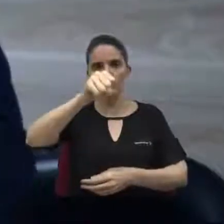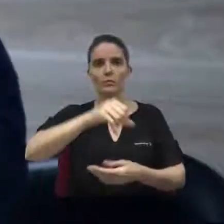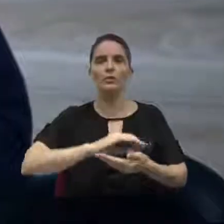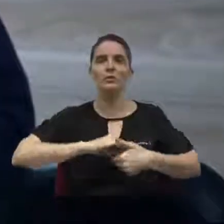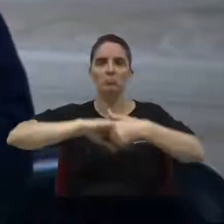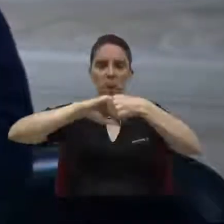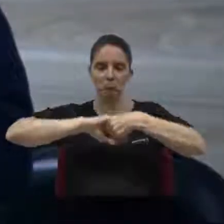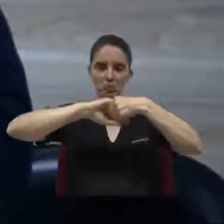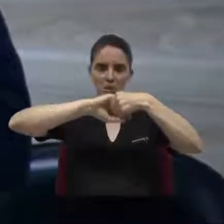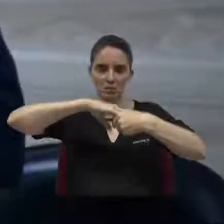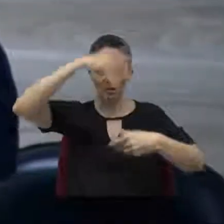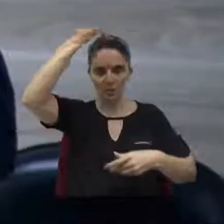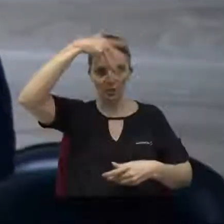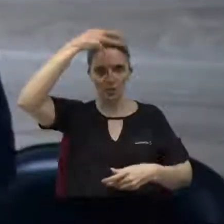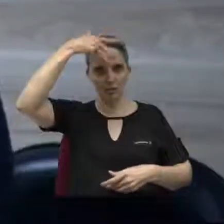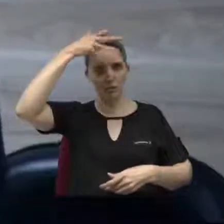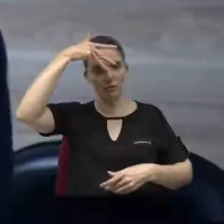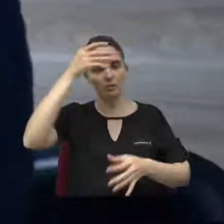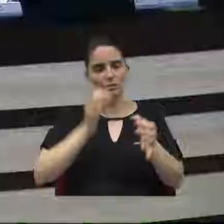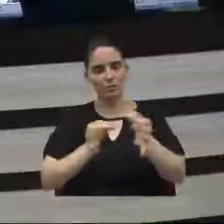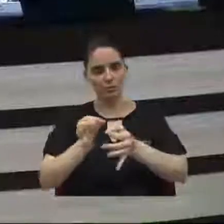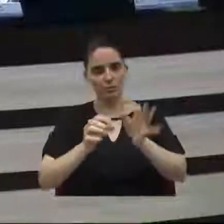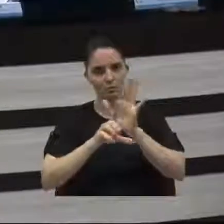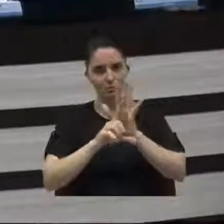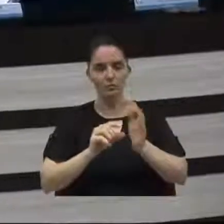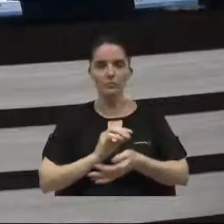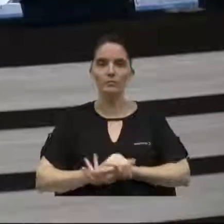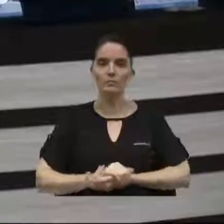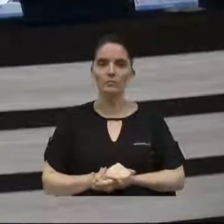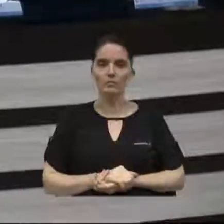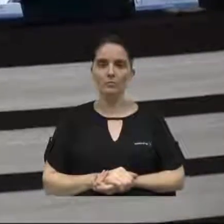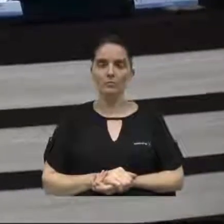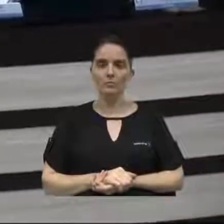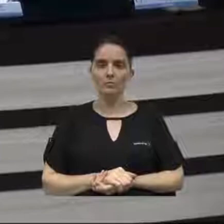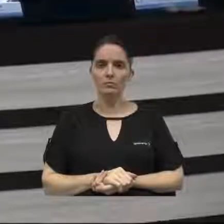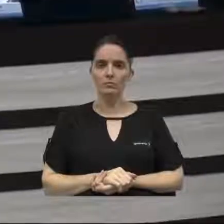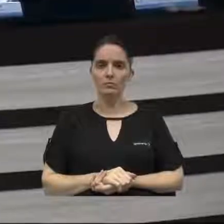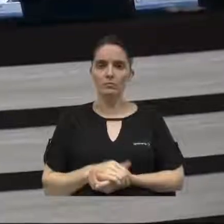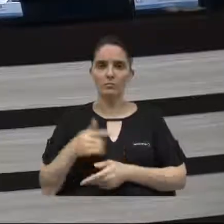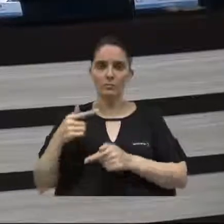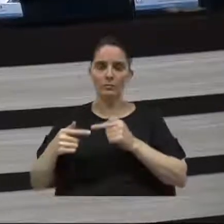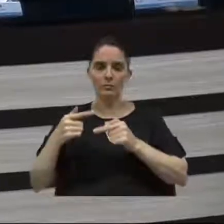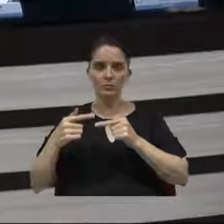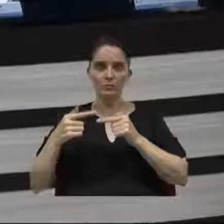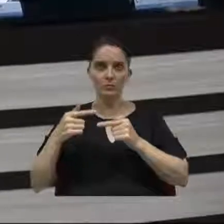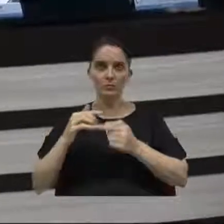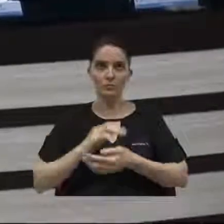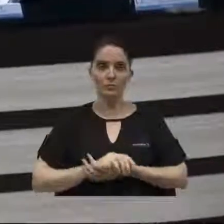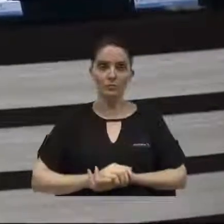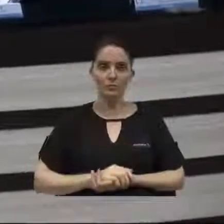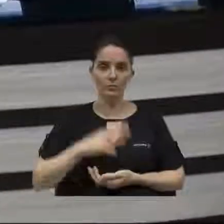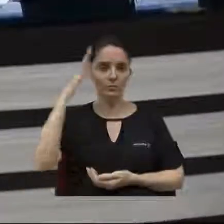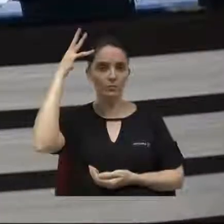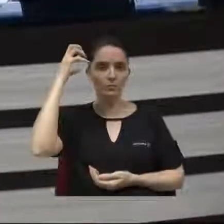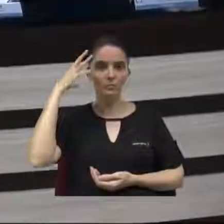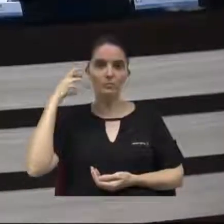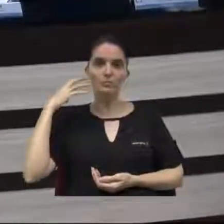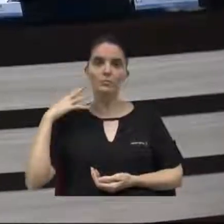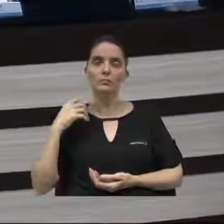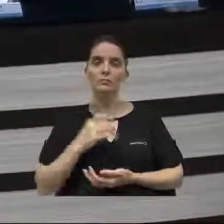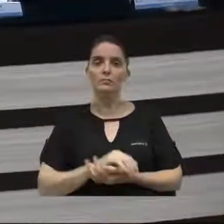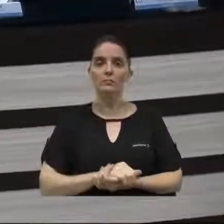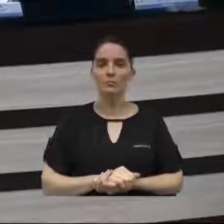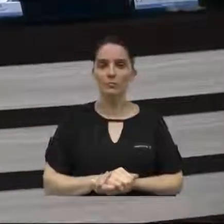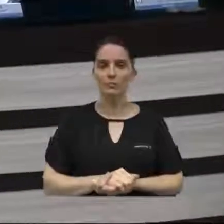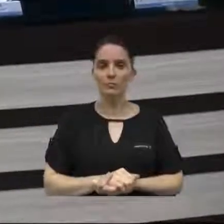parabéns pela propositura. Obrigado, presidente. Quero Continue. discutir. A palavra, vereador Lubogo.